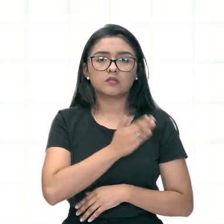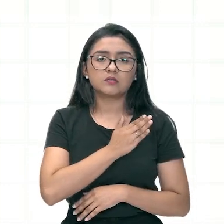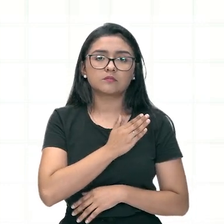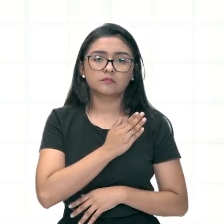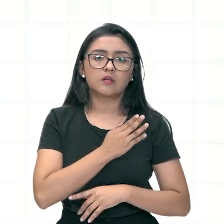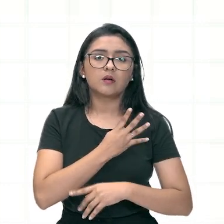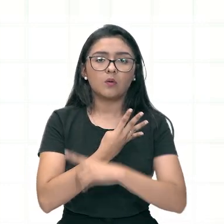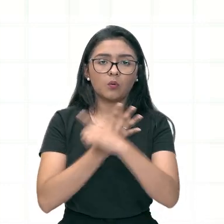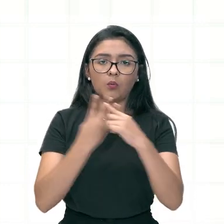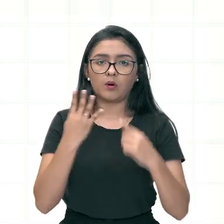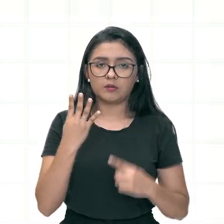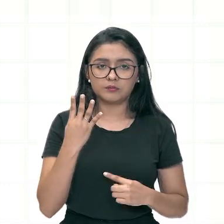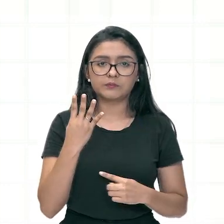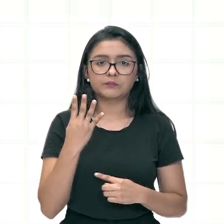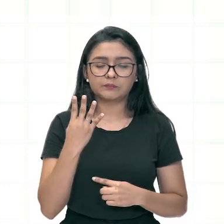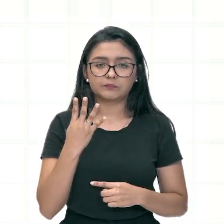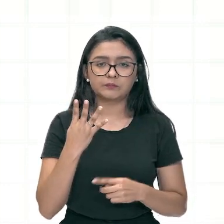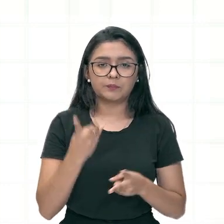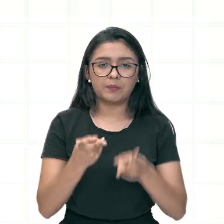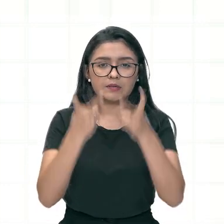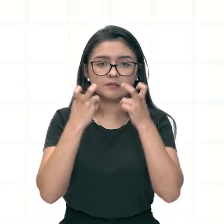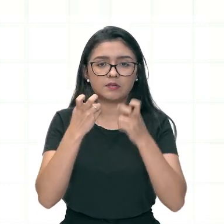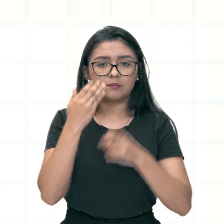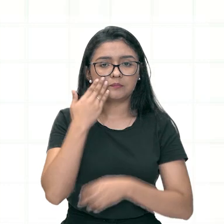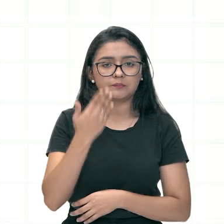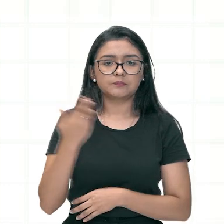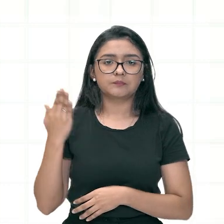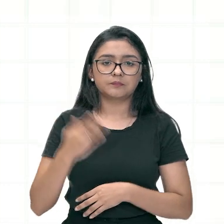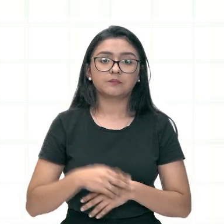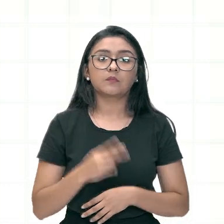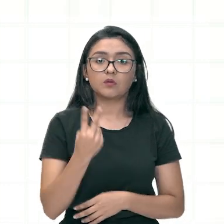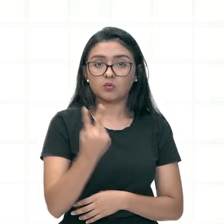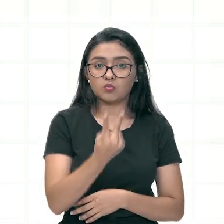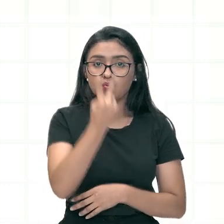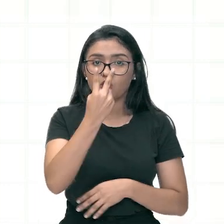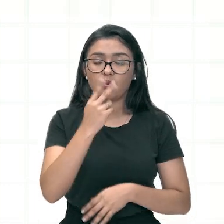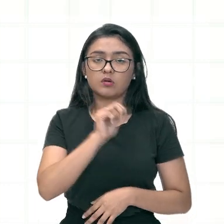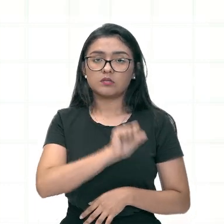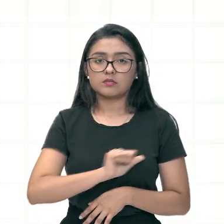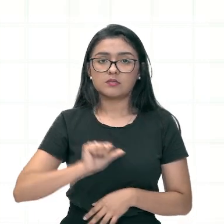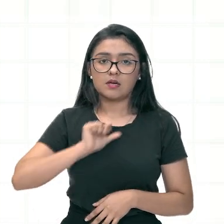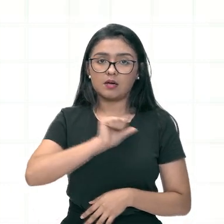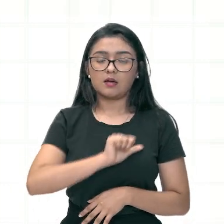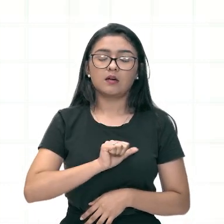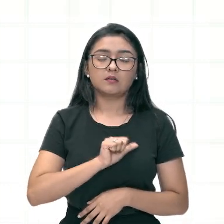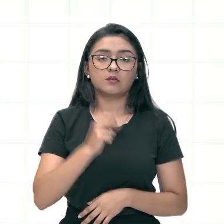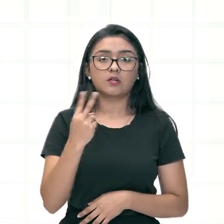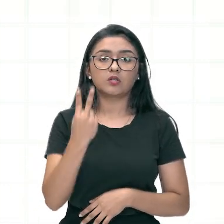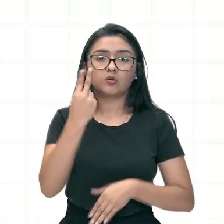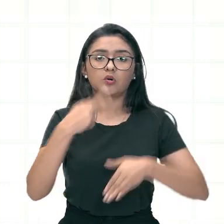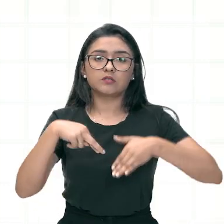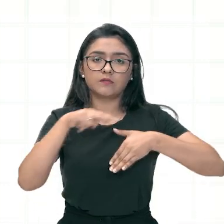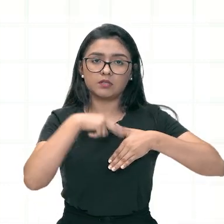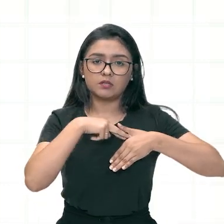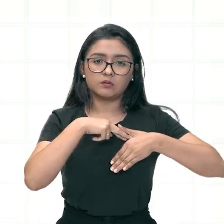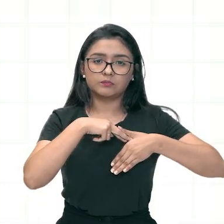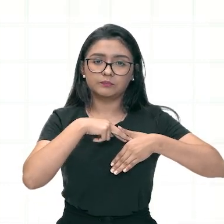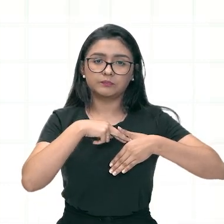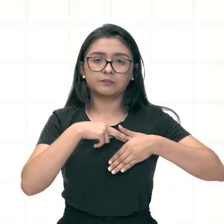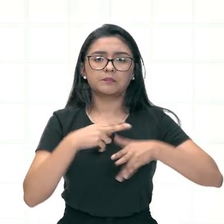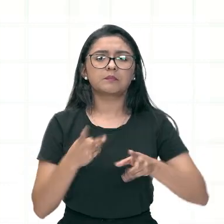coração possui 4 cavidades, como a gente visualiza aí, ó. 2 átrios e 2